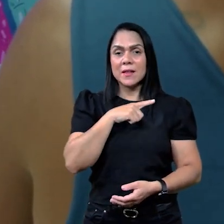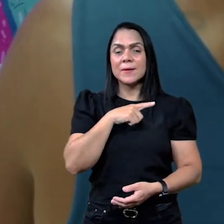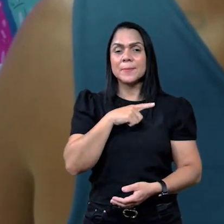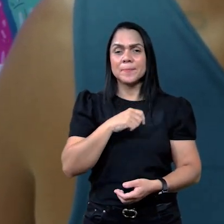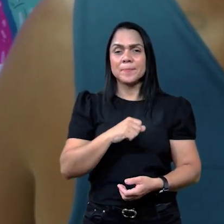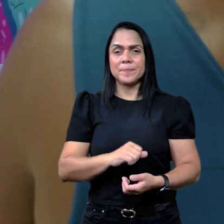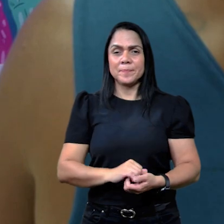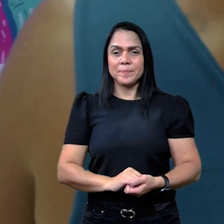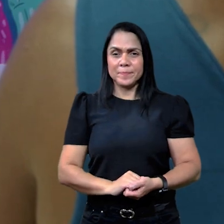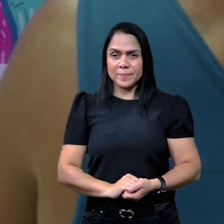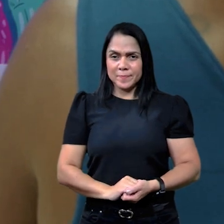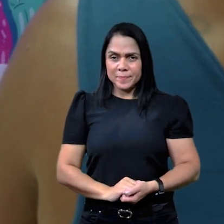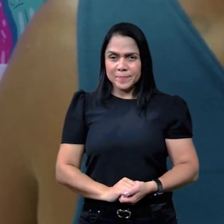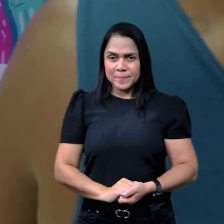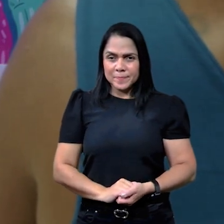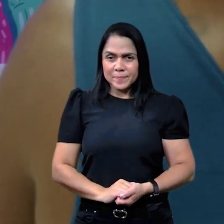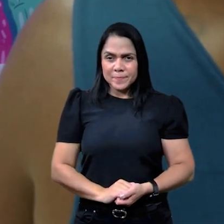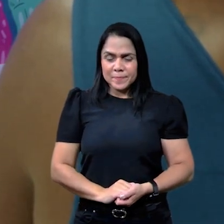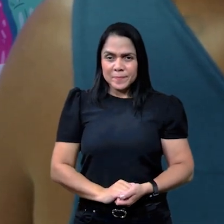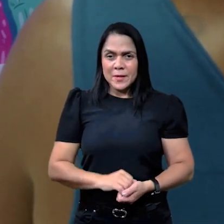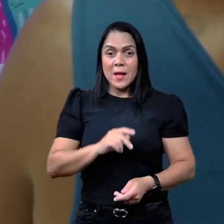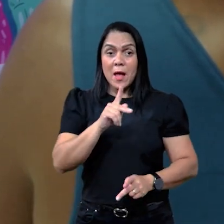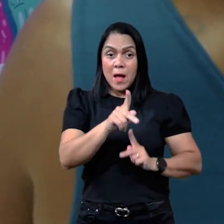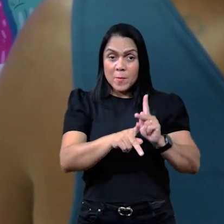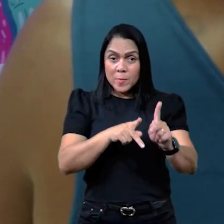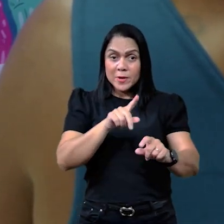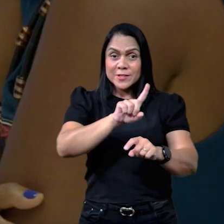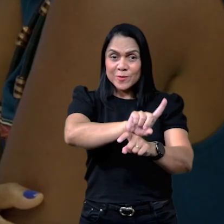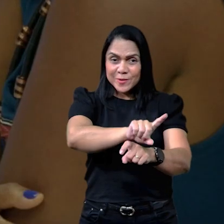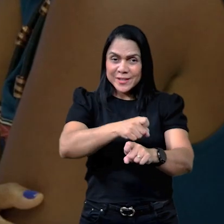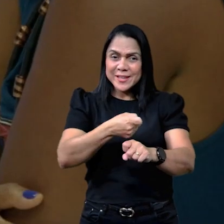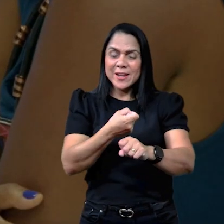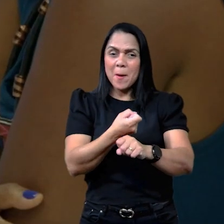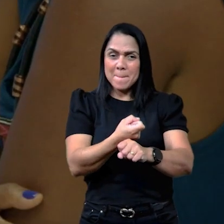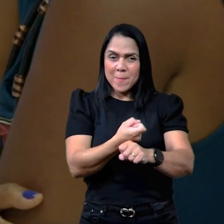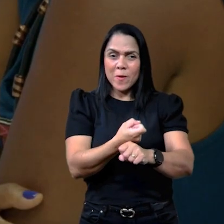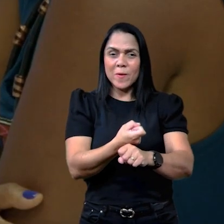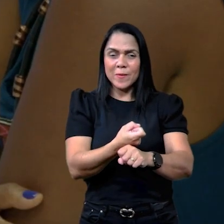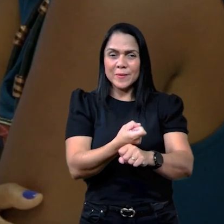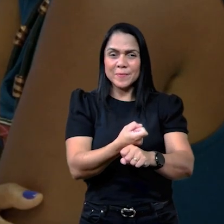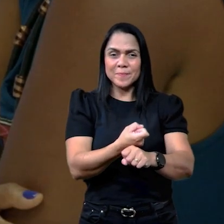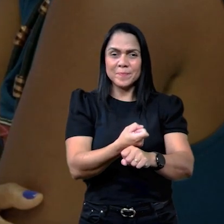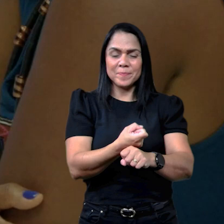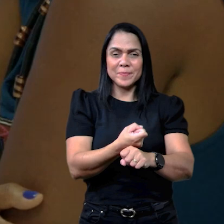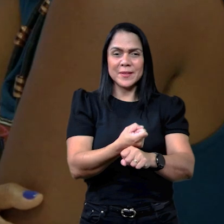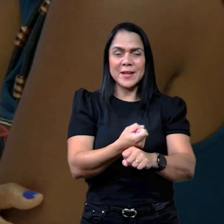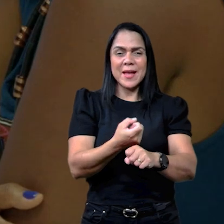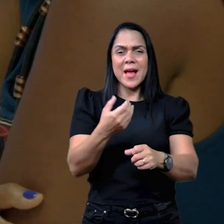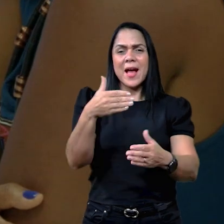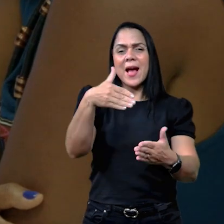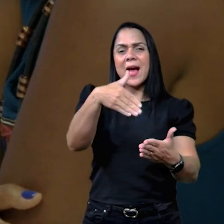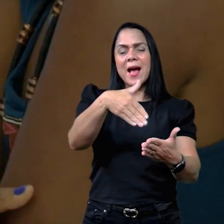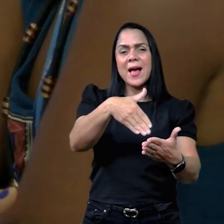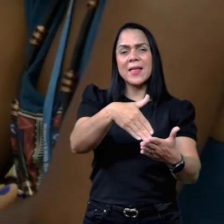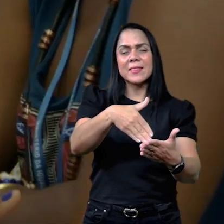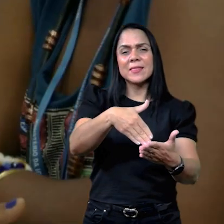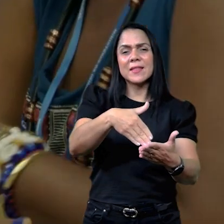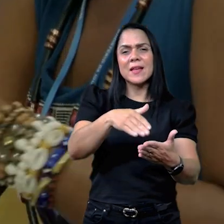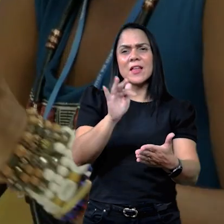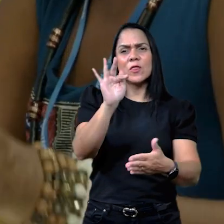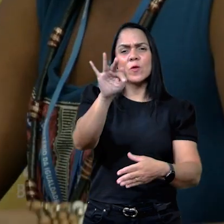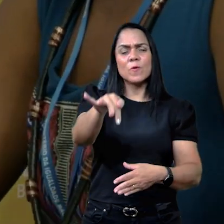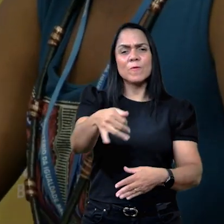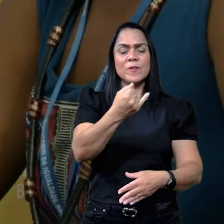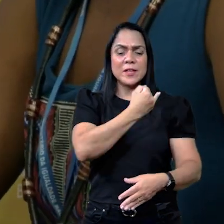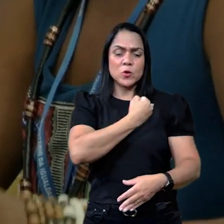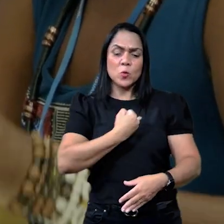se hoje ainda é. No caso da população quilombola, até do fim da